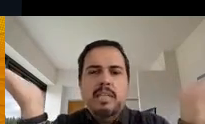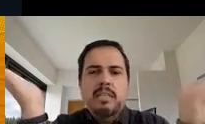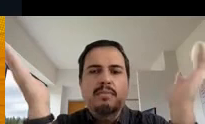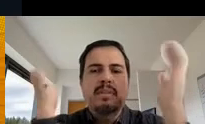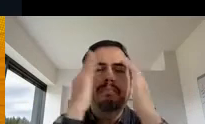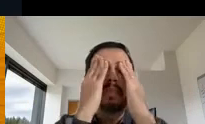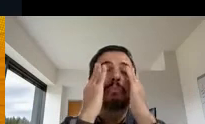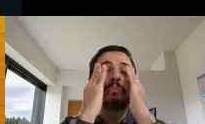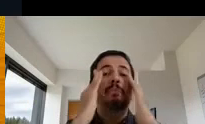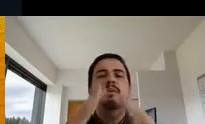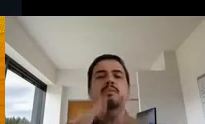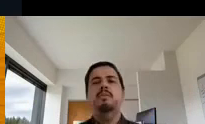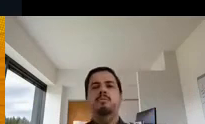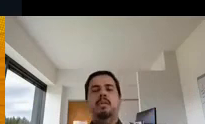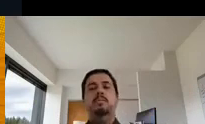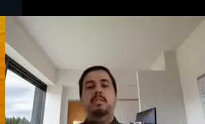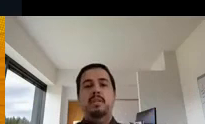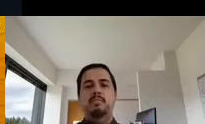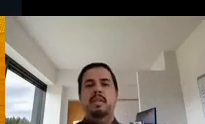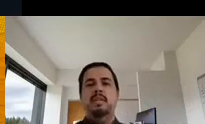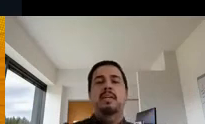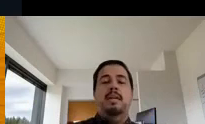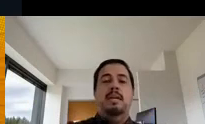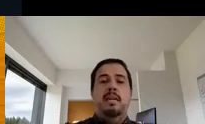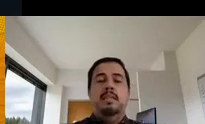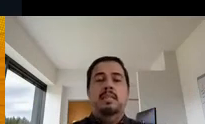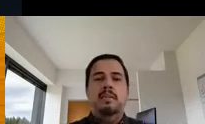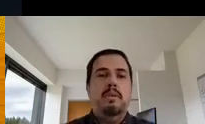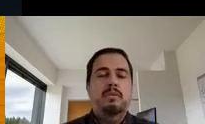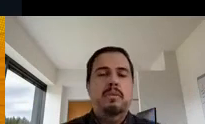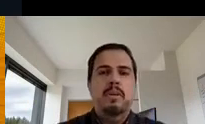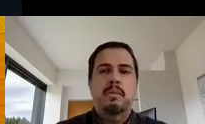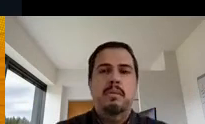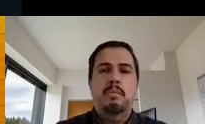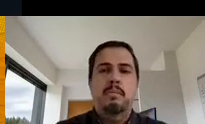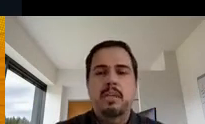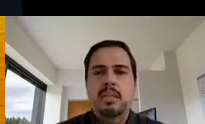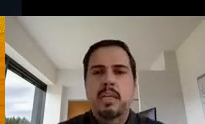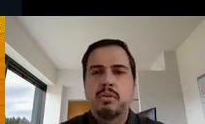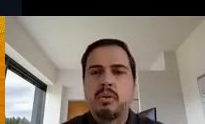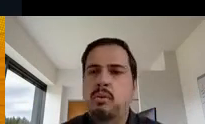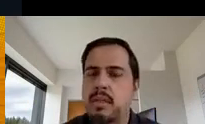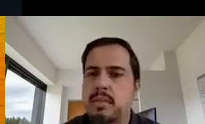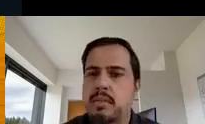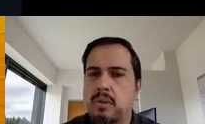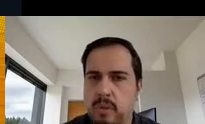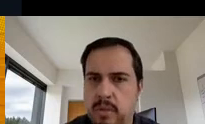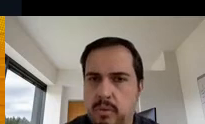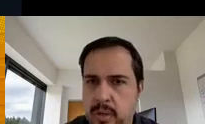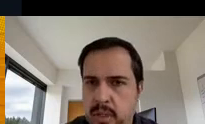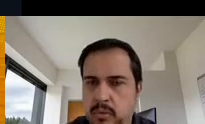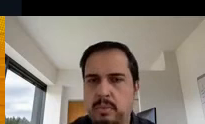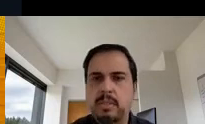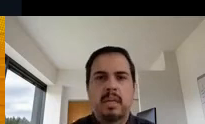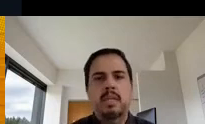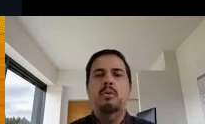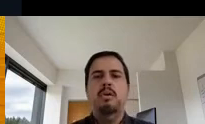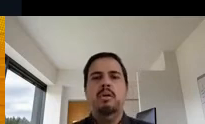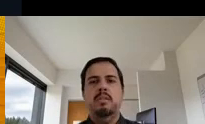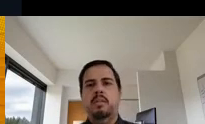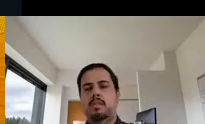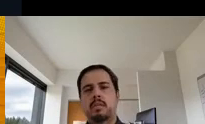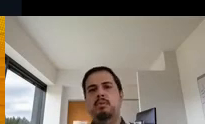causa de privacidade. Meu Deus do céu, vocês vejam bem. Então, assim, para usar o Guia Bolso, você deu acesso à sua conta. Isso é um risco? É